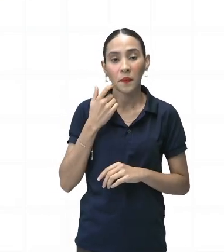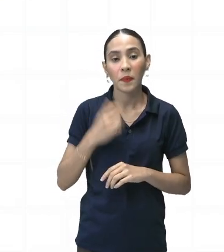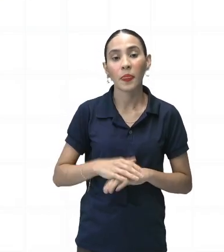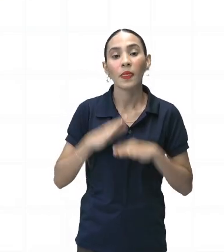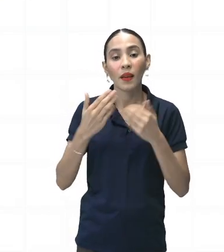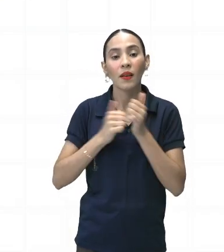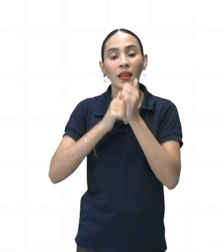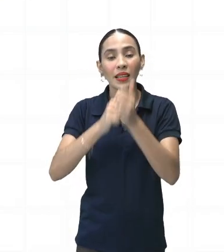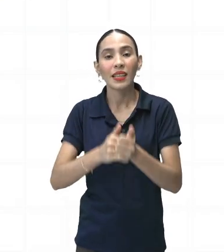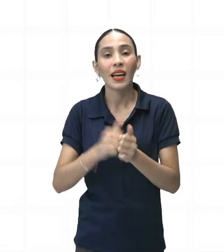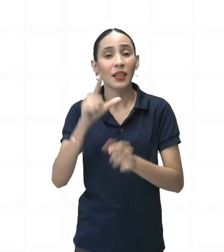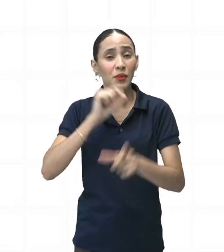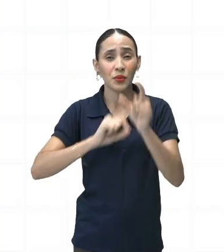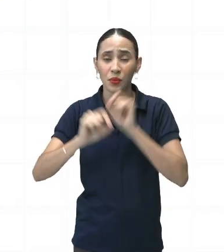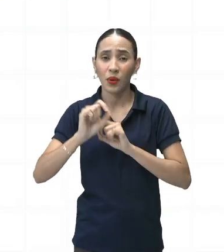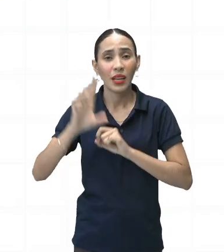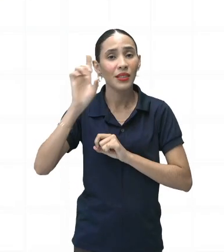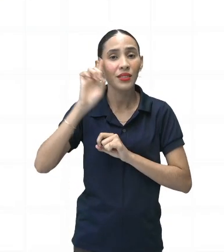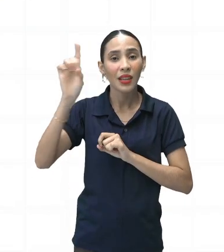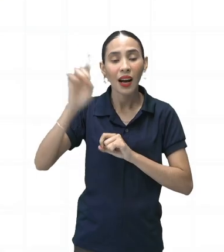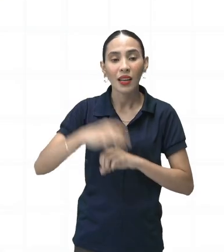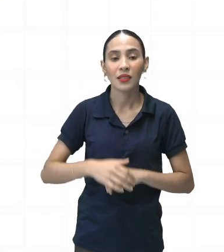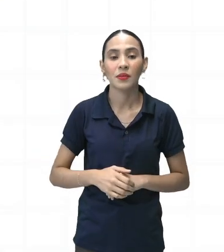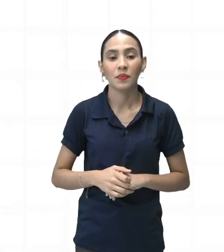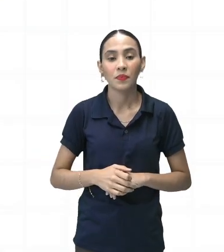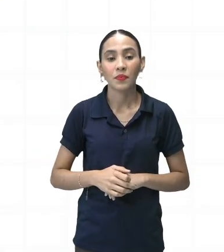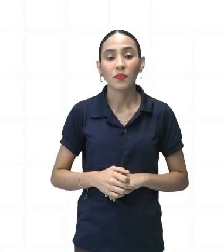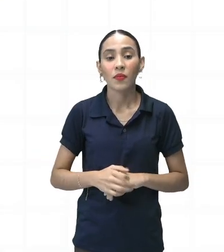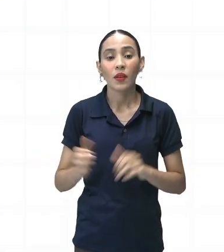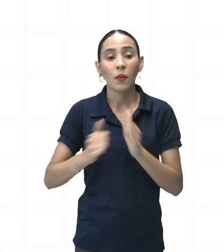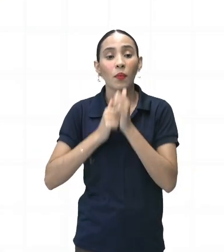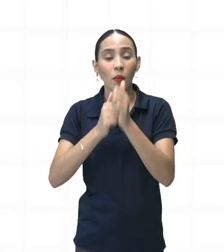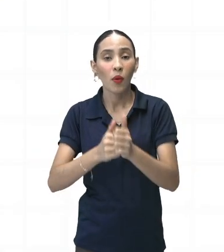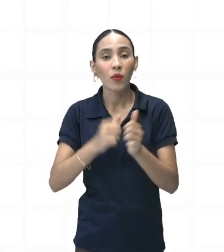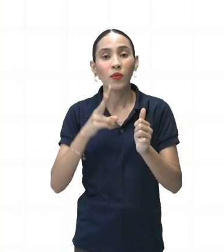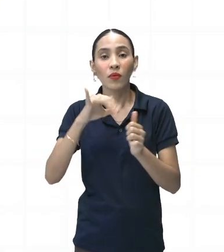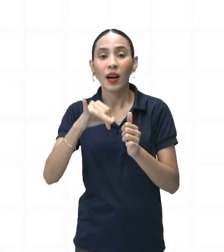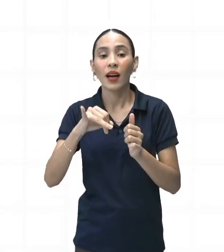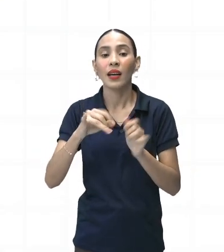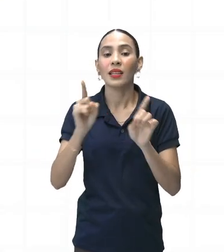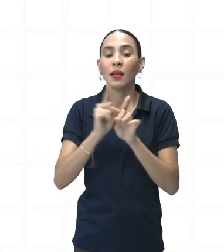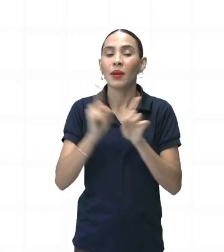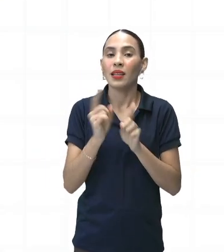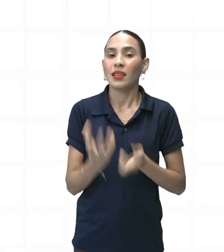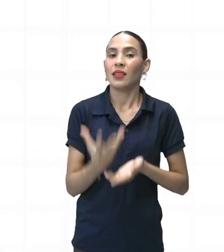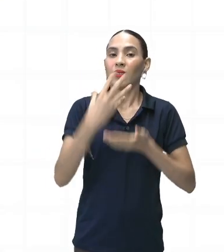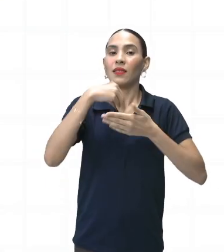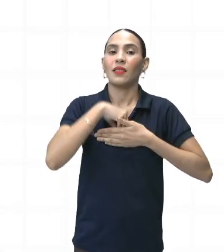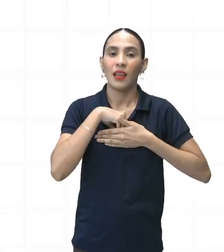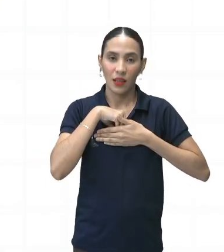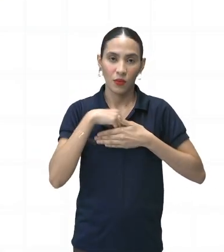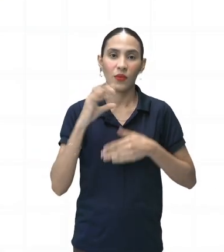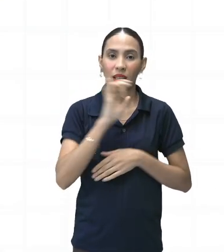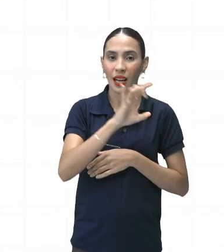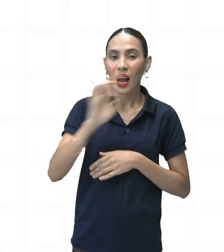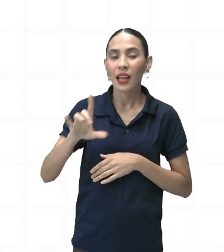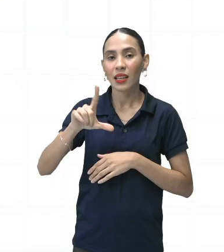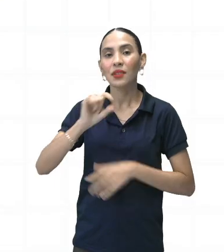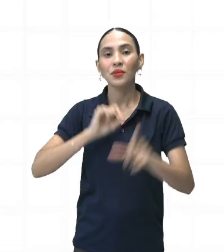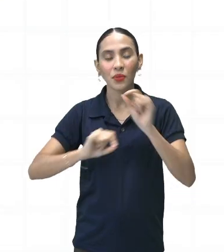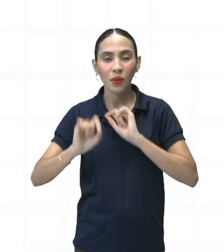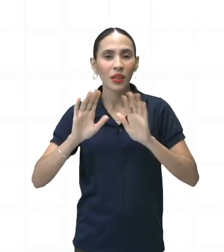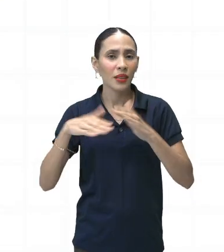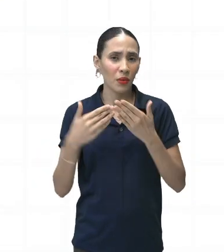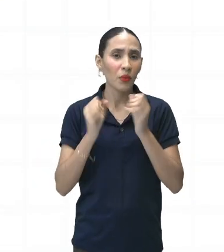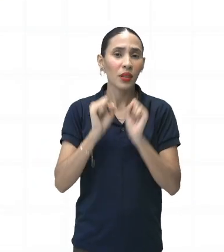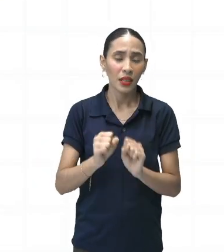propósito vai guiar nossas escolhas diárias. Esse propósito que vai estar no âmago, dentro de cada escolha. Então, nós